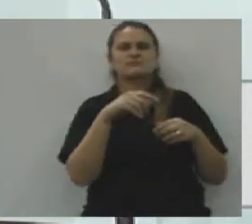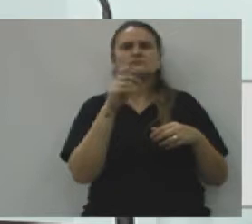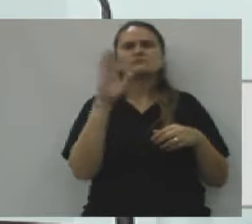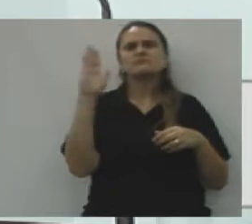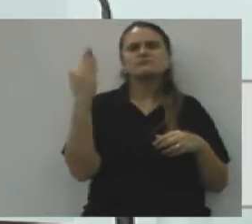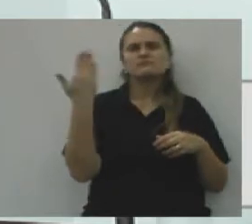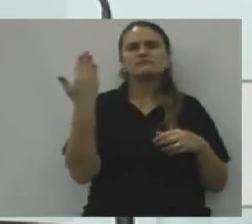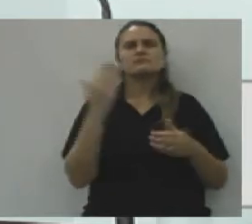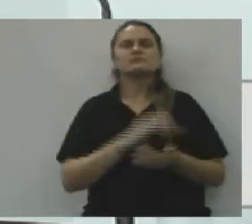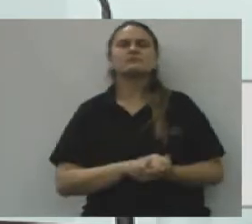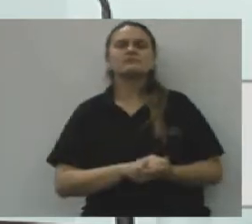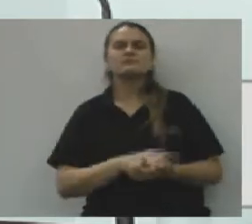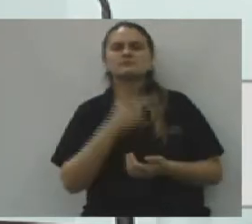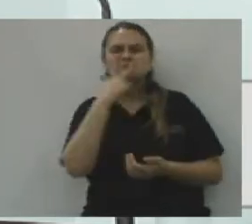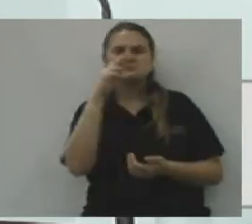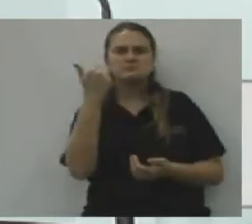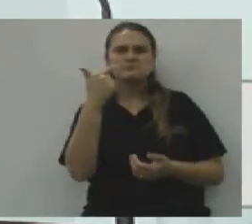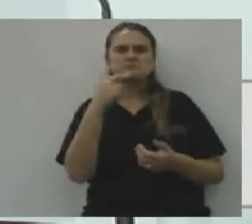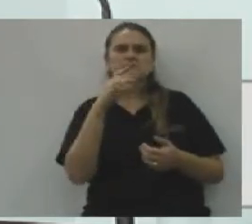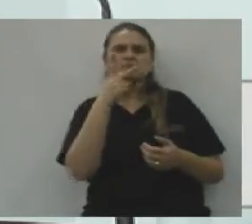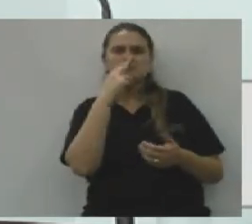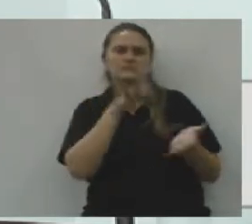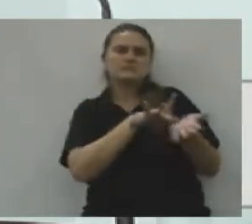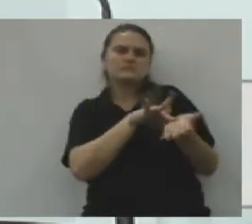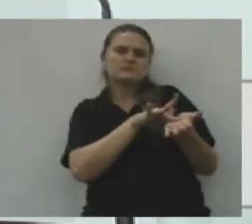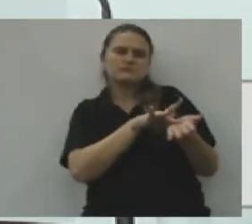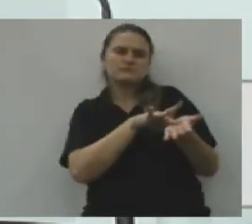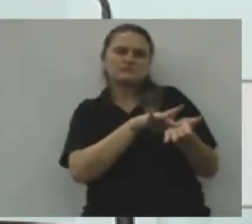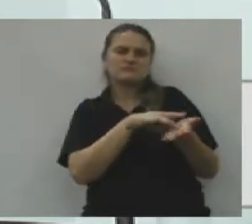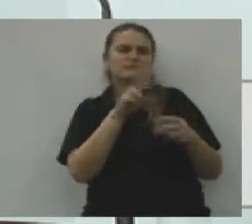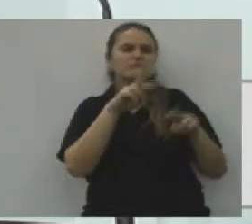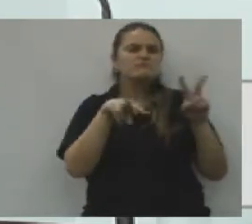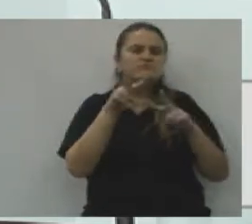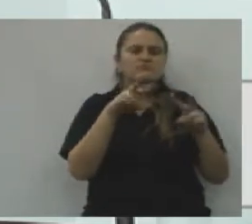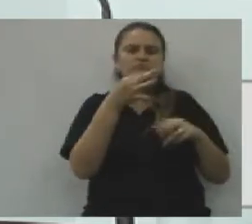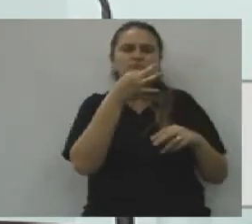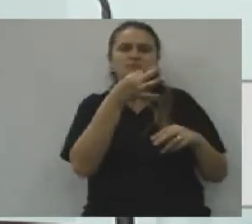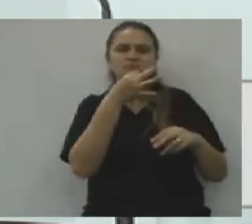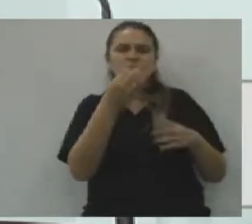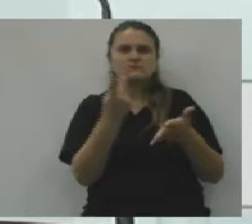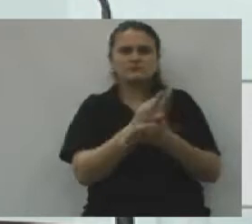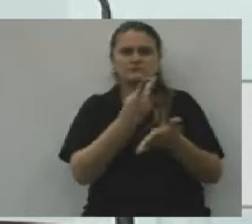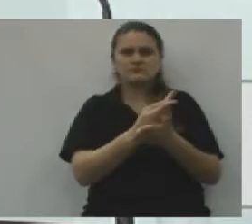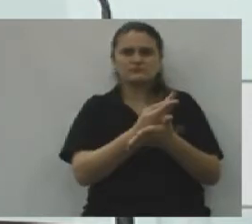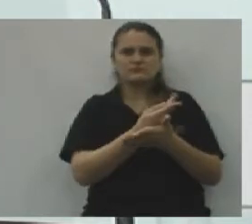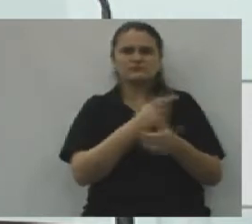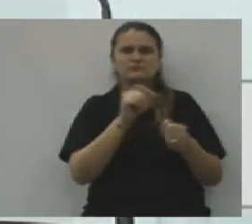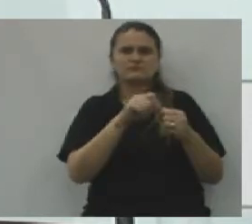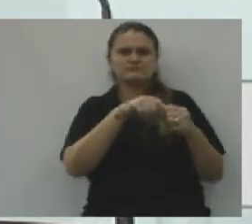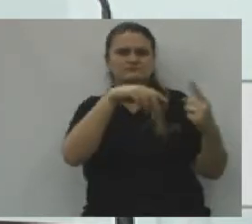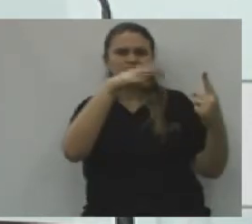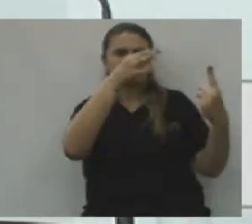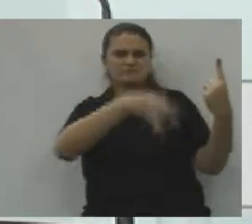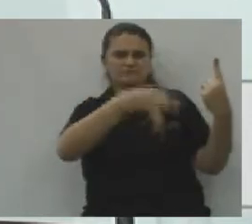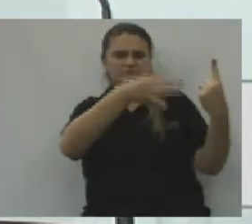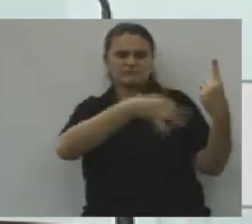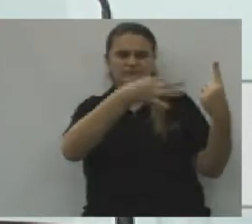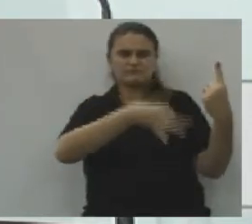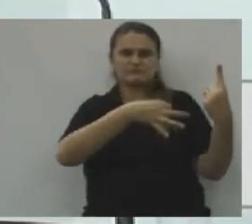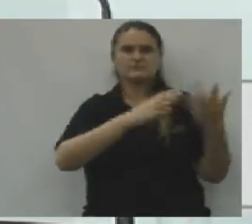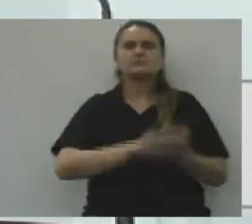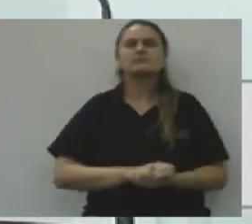autoformados, né, que não se intitulam como tal, e avaliam, julgam e condenam, sem ter